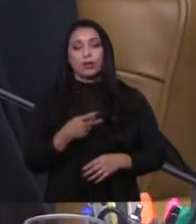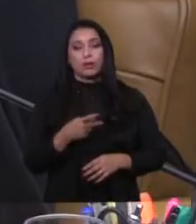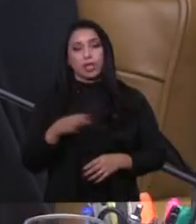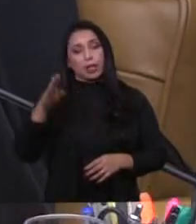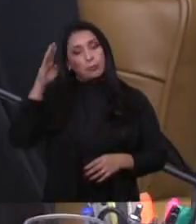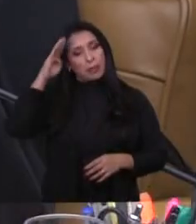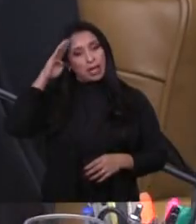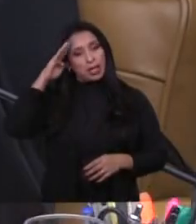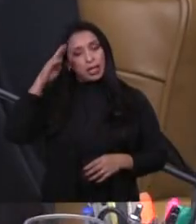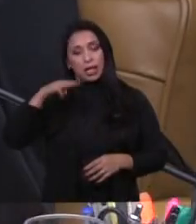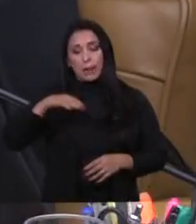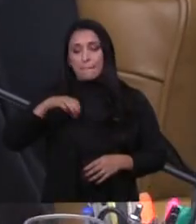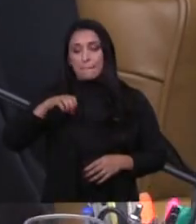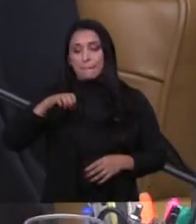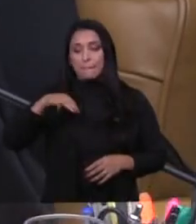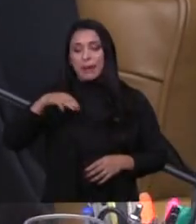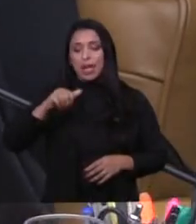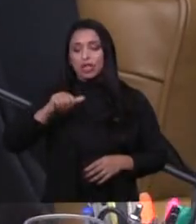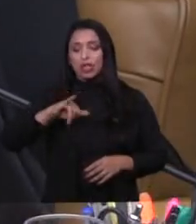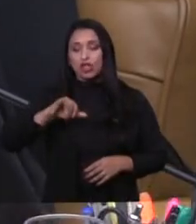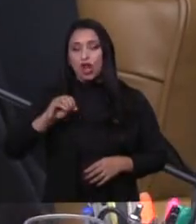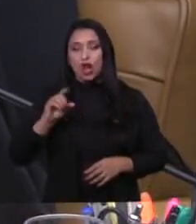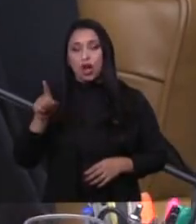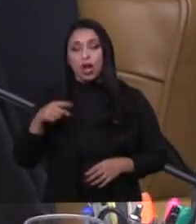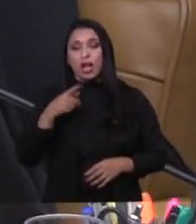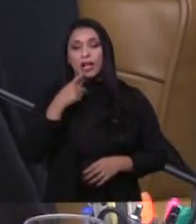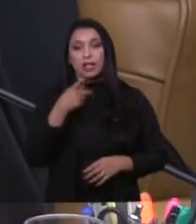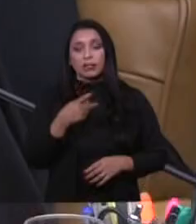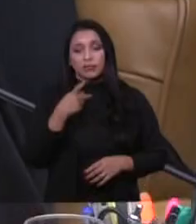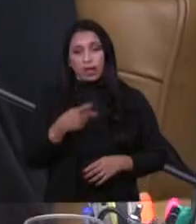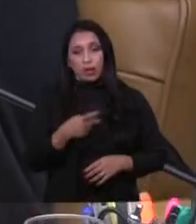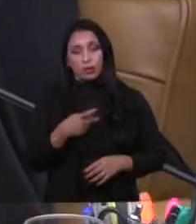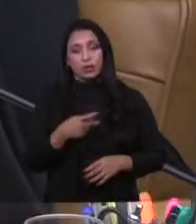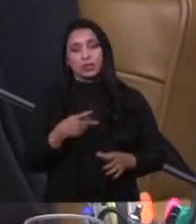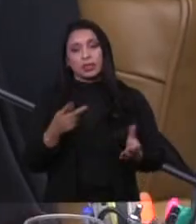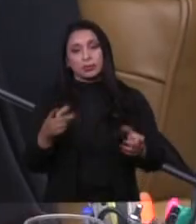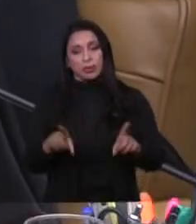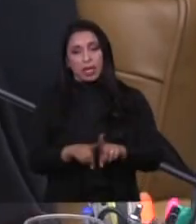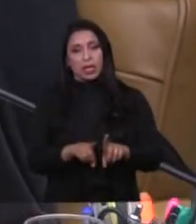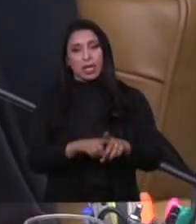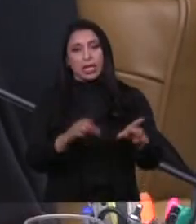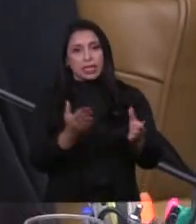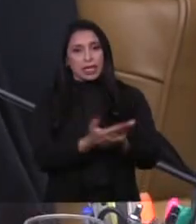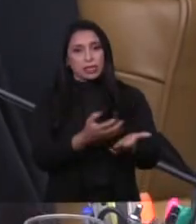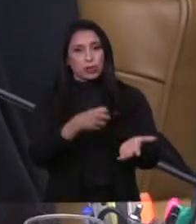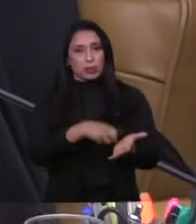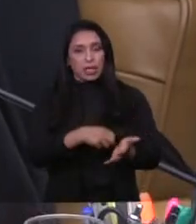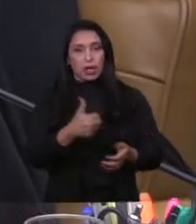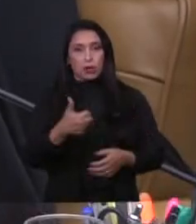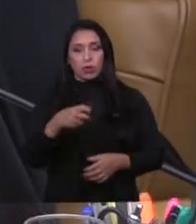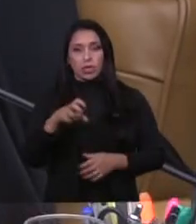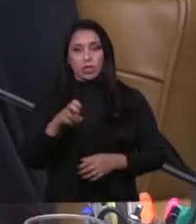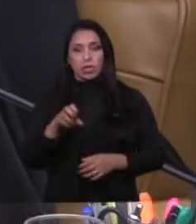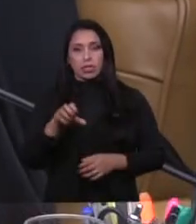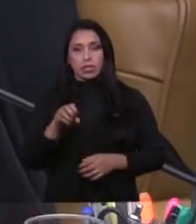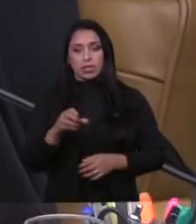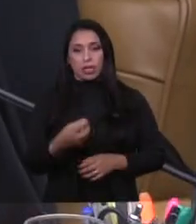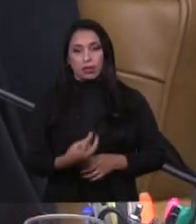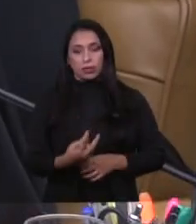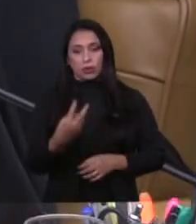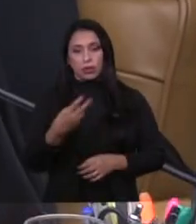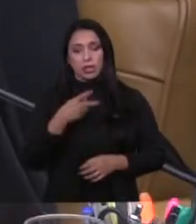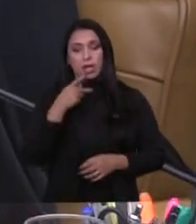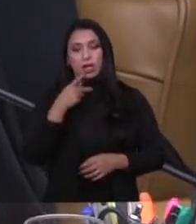do Exército Brasileiro, ouvido, entre outras ações, na ação penal 1502, afirmou que no dia